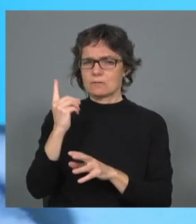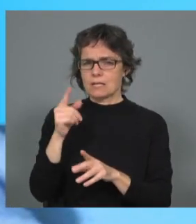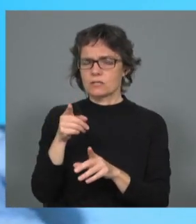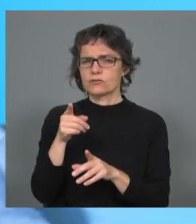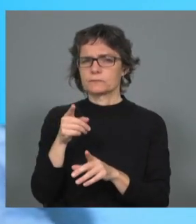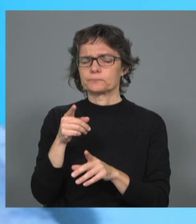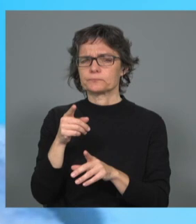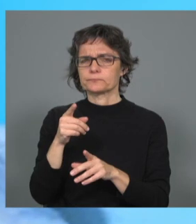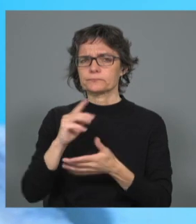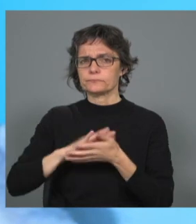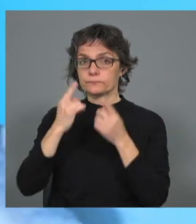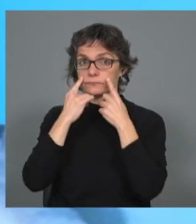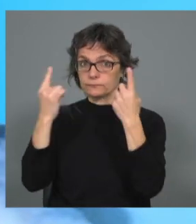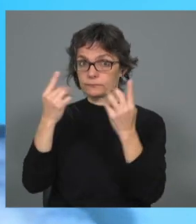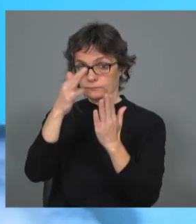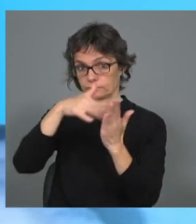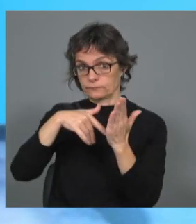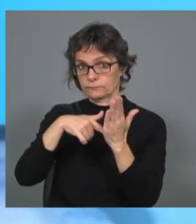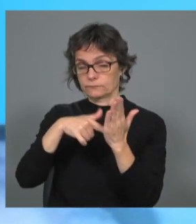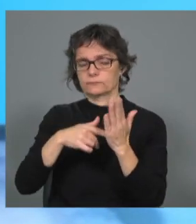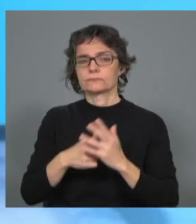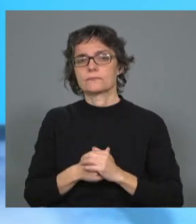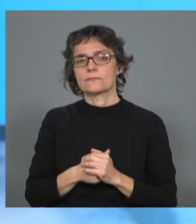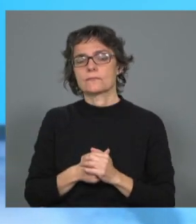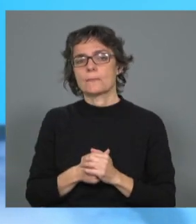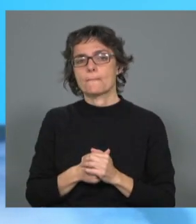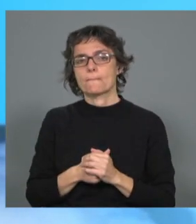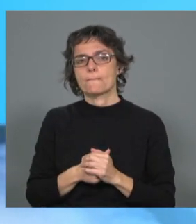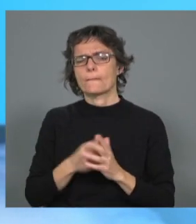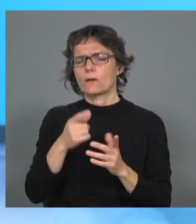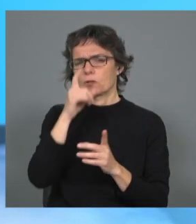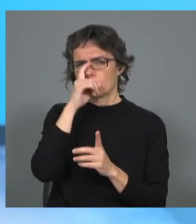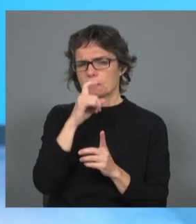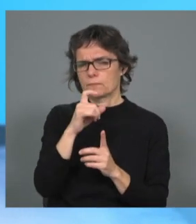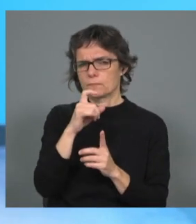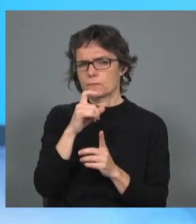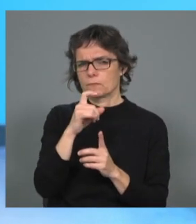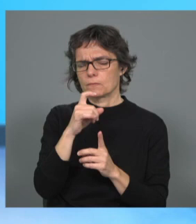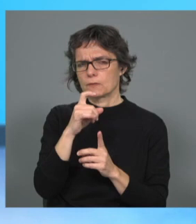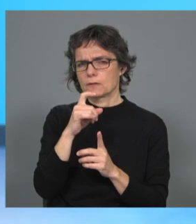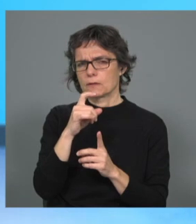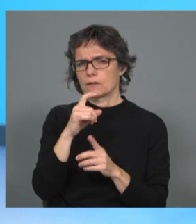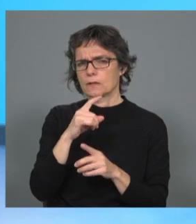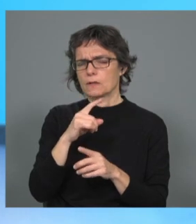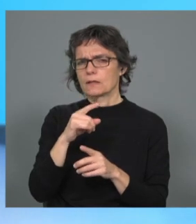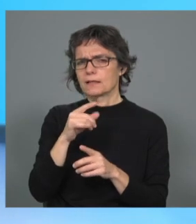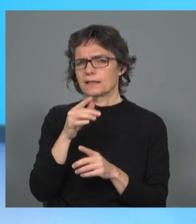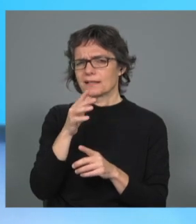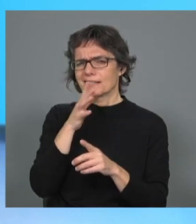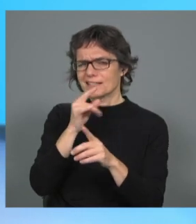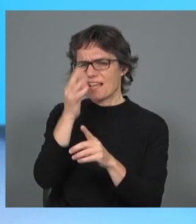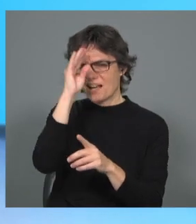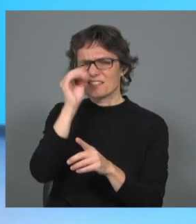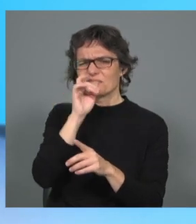Amoris Laetitia. Recordo na altura, não sei se a Soledade ou o João referiram que daqui a 100 anos ainda se vai falar